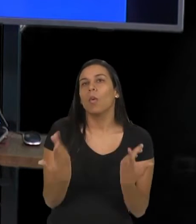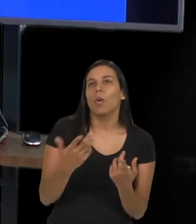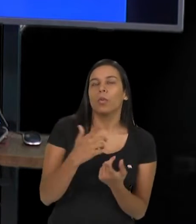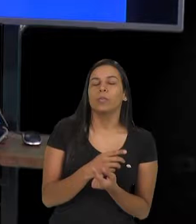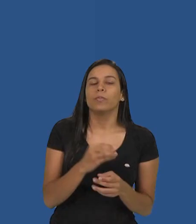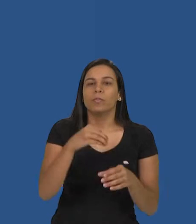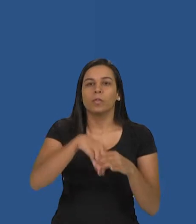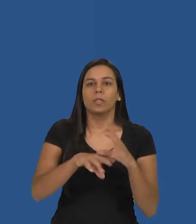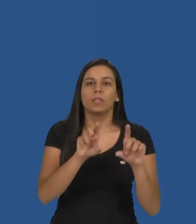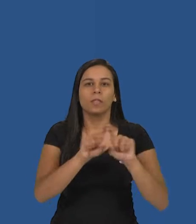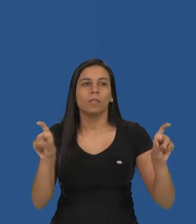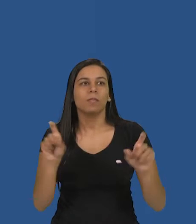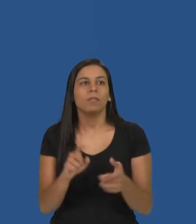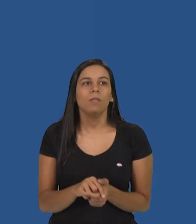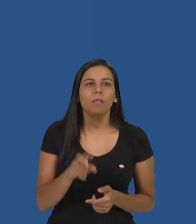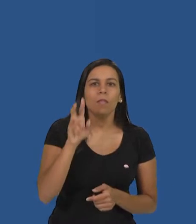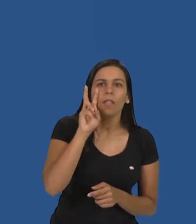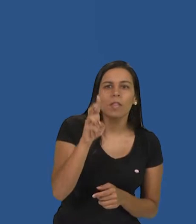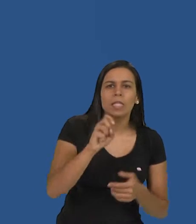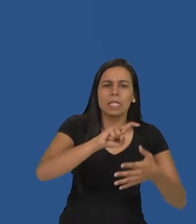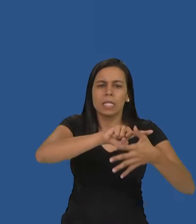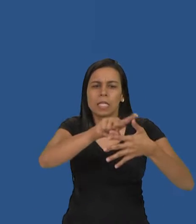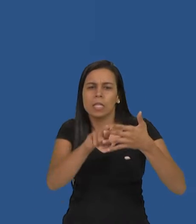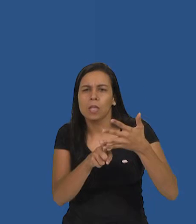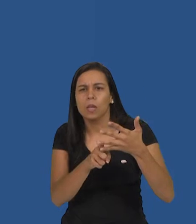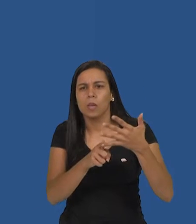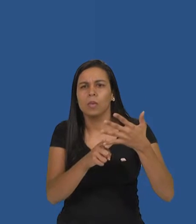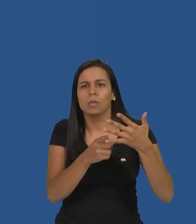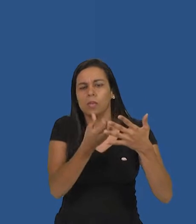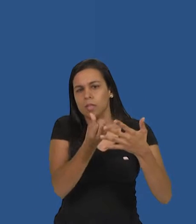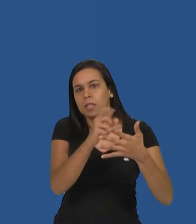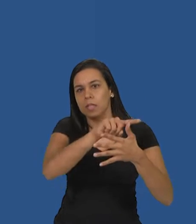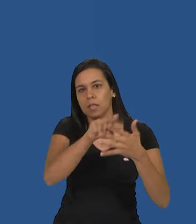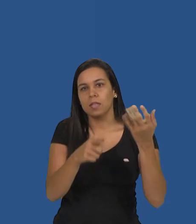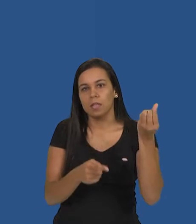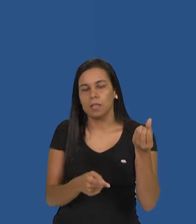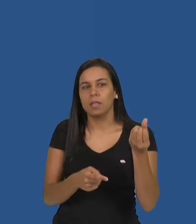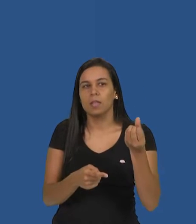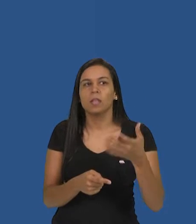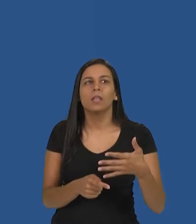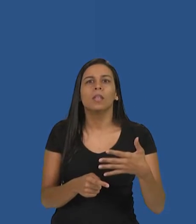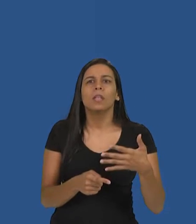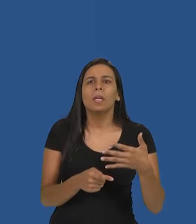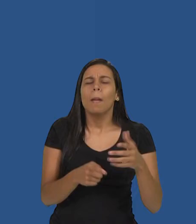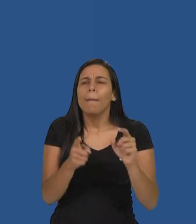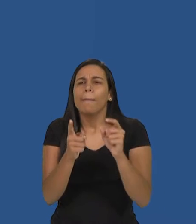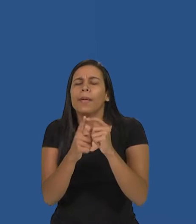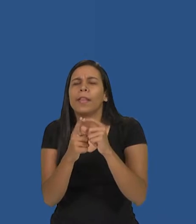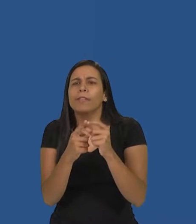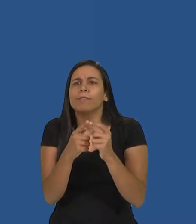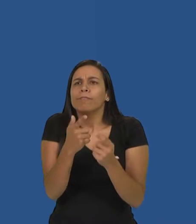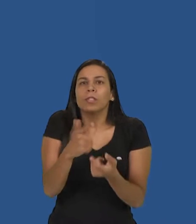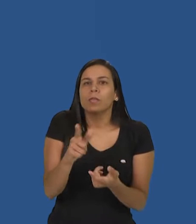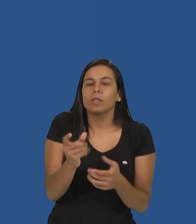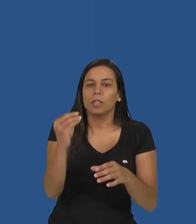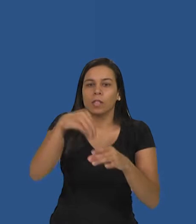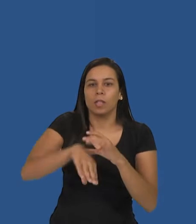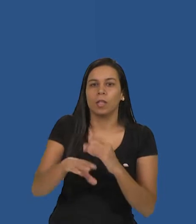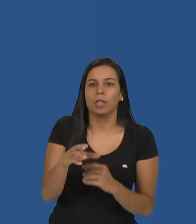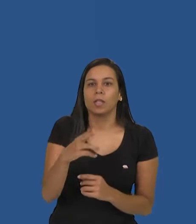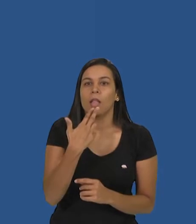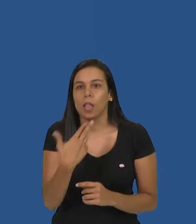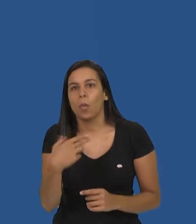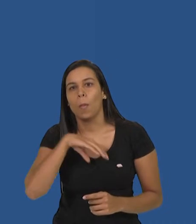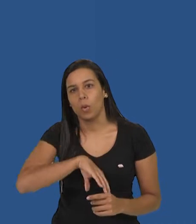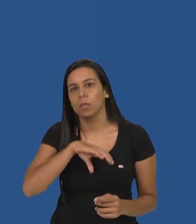Bom, vocês estão vendo aí 5 palavras, no caso 6, né, que a gente tem aqui uma dupla, palavras que não existem na língua portuguesa, eu estou falando português um